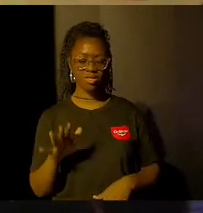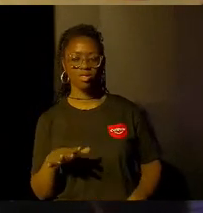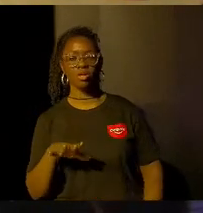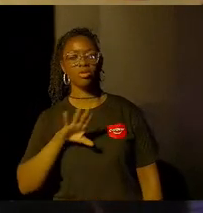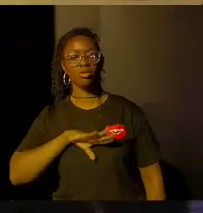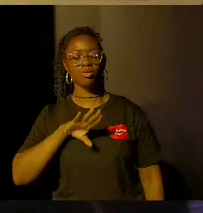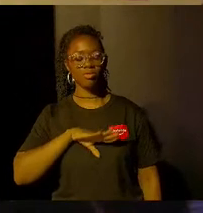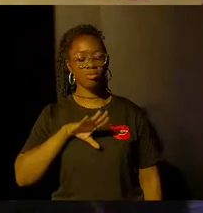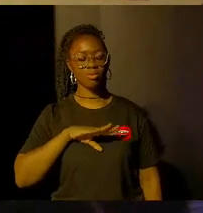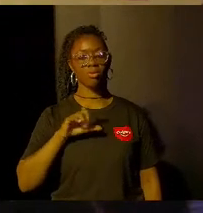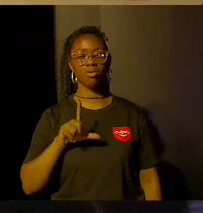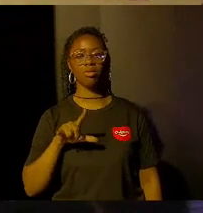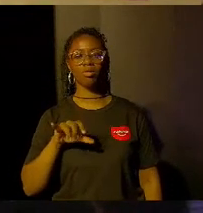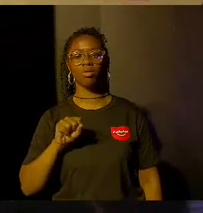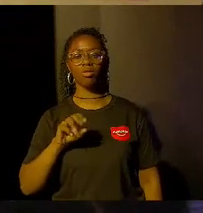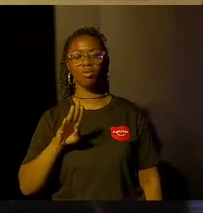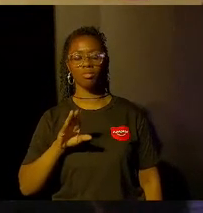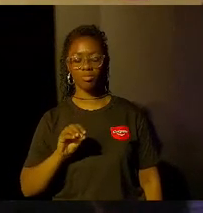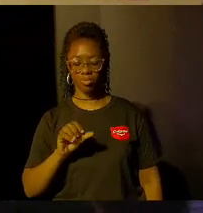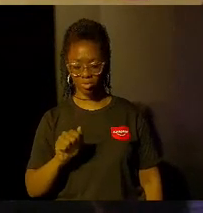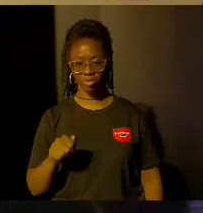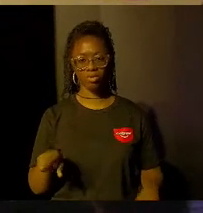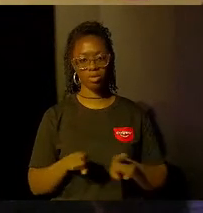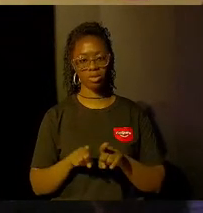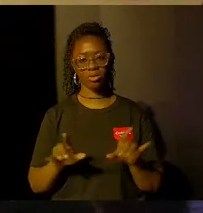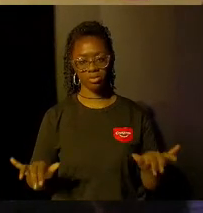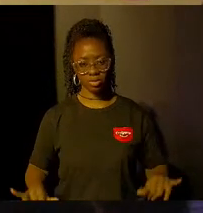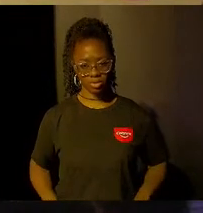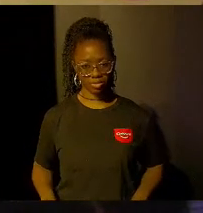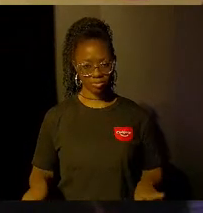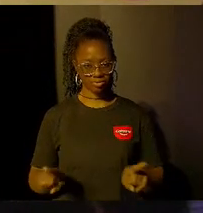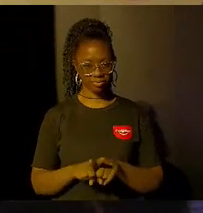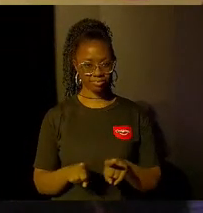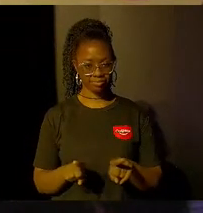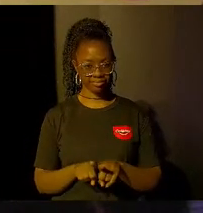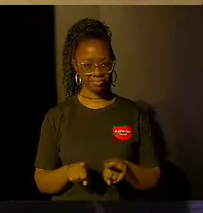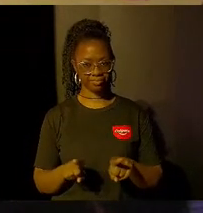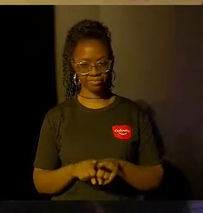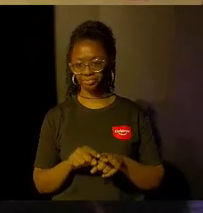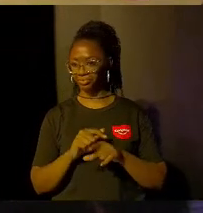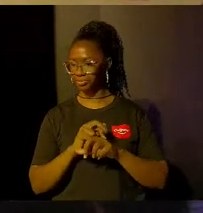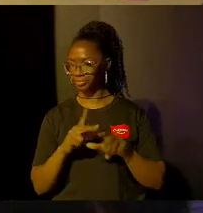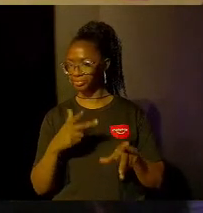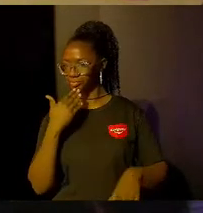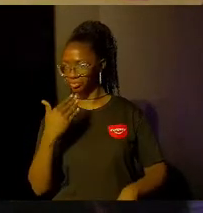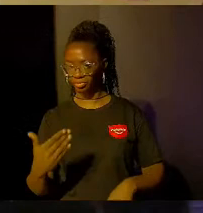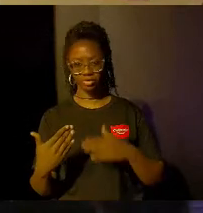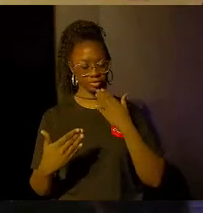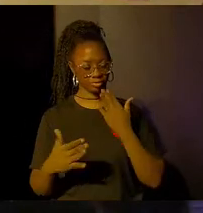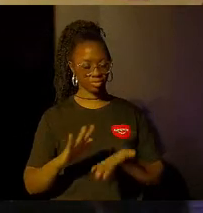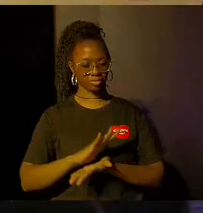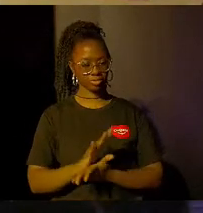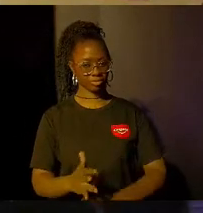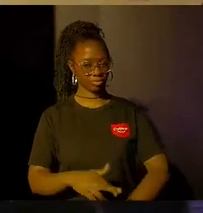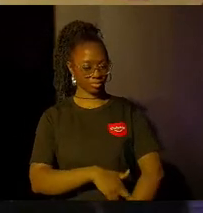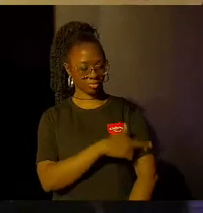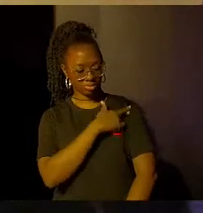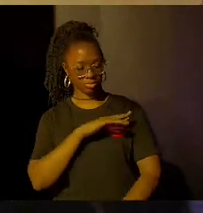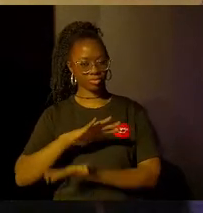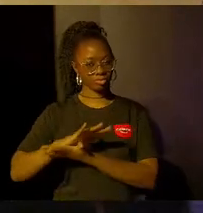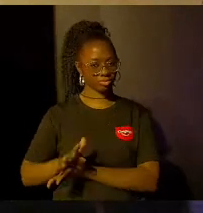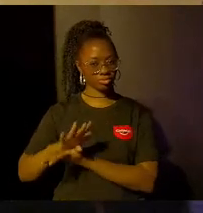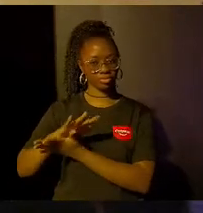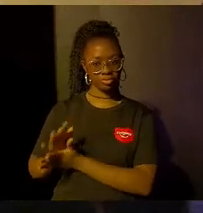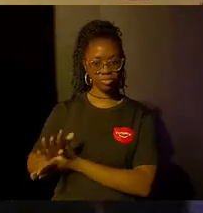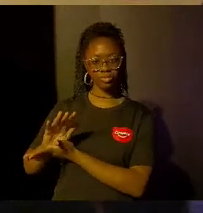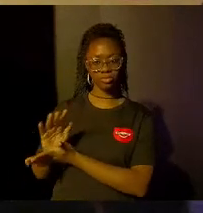residentes e sofria também todo gênero de racismo e discriminação era